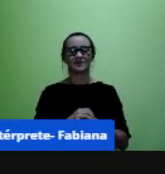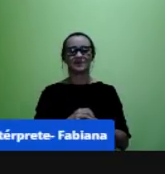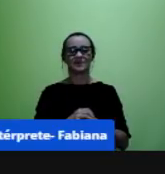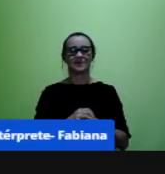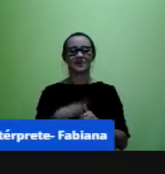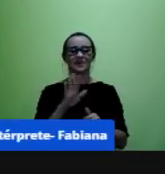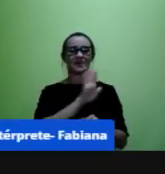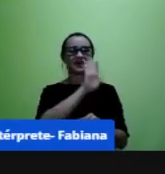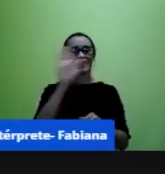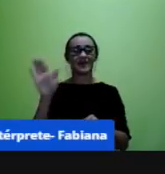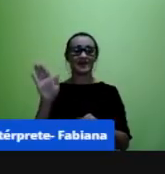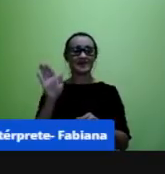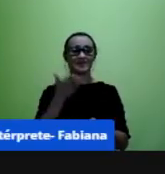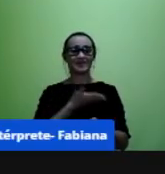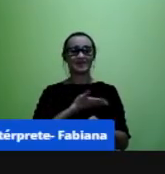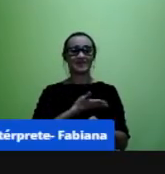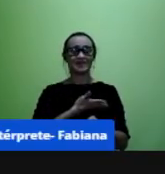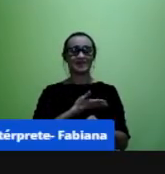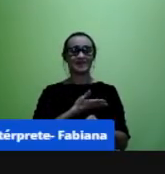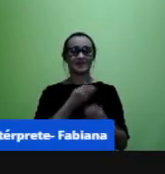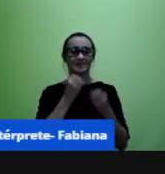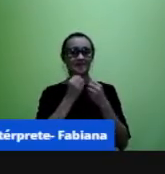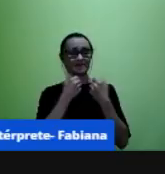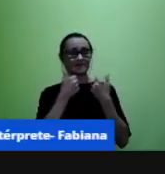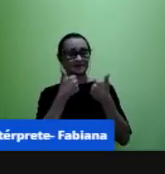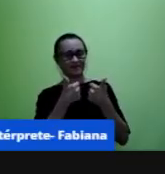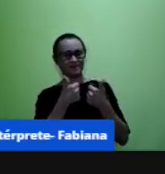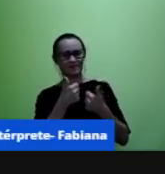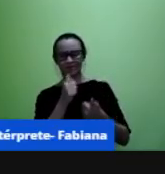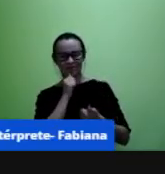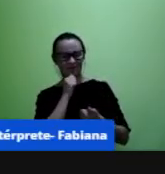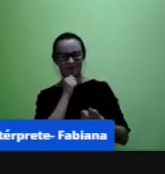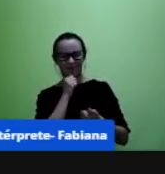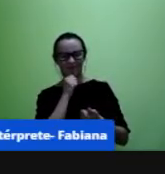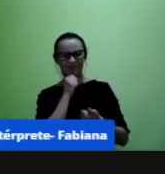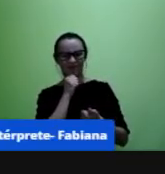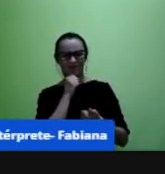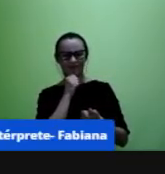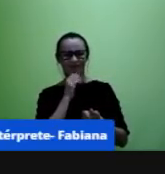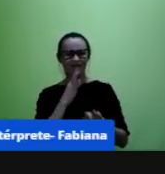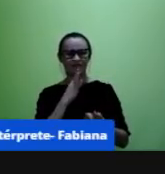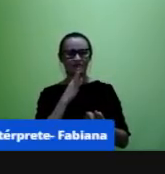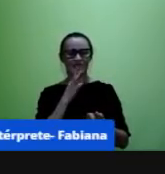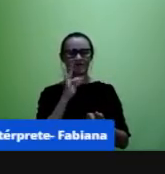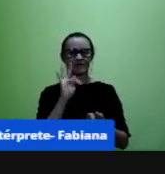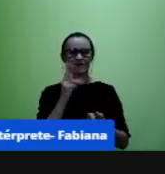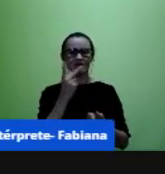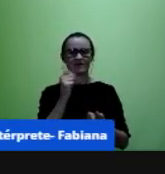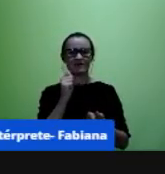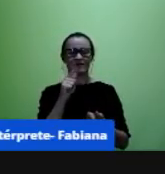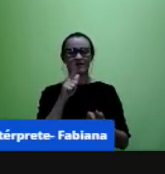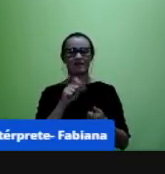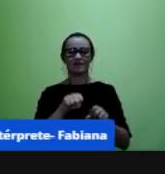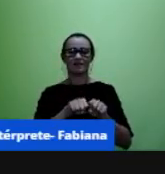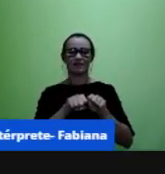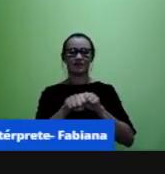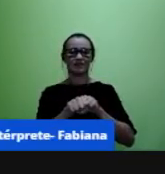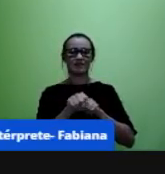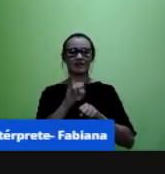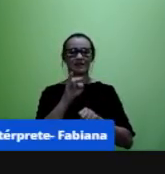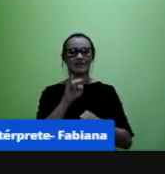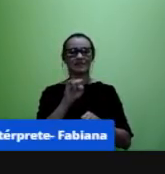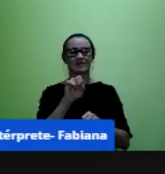Olá, colegas, tudo bem? Para quem não me conhece, meu nome é Tiago Gonçalves Vaz, sou formado pelo